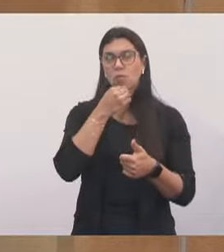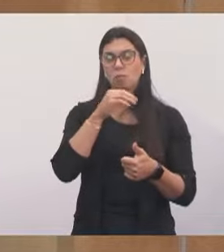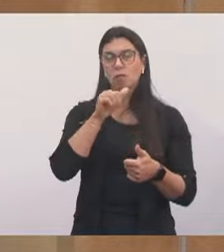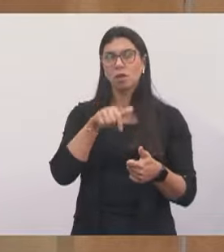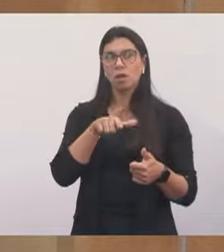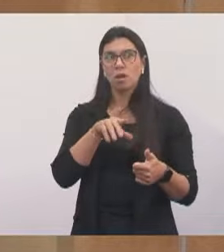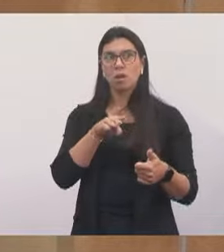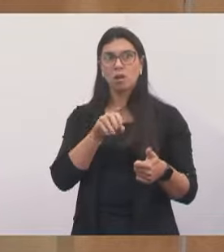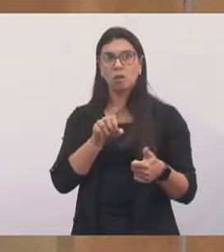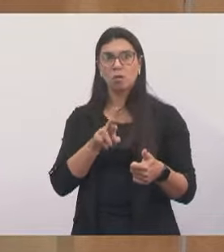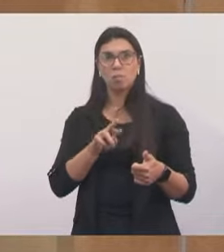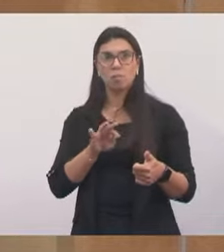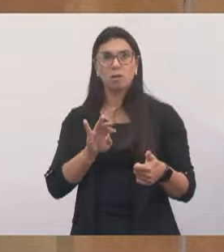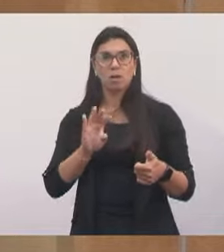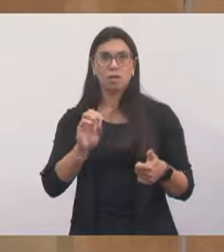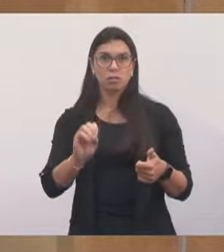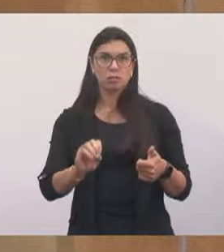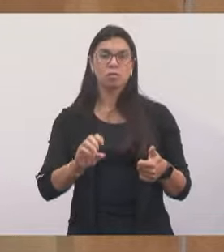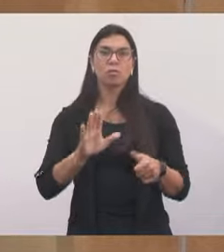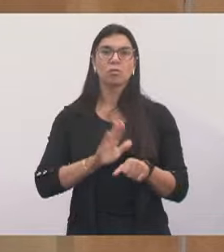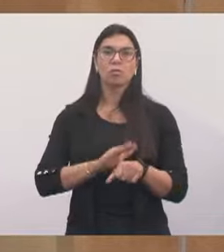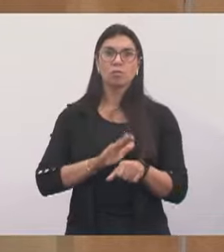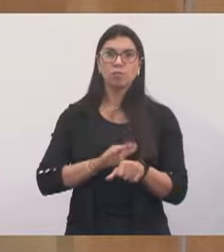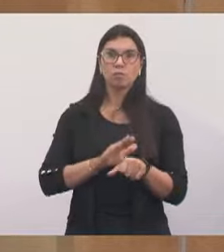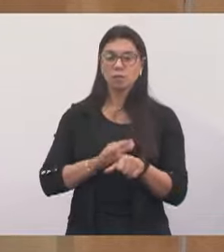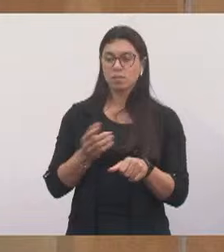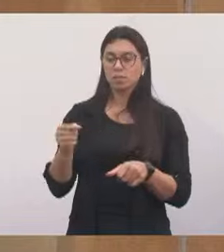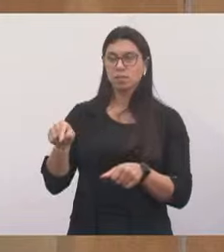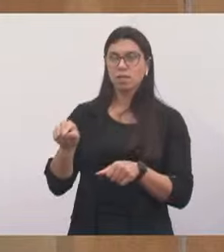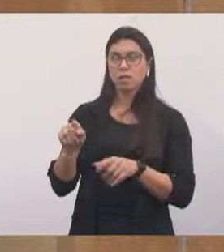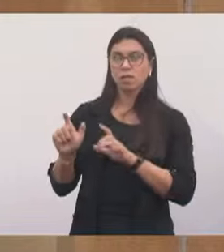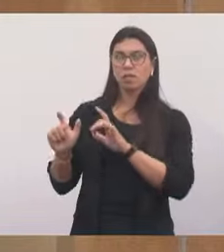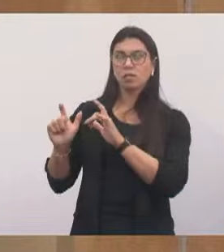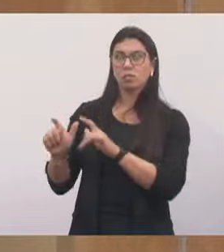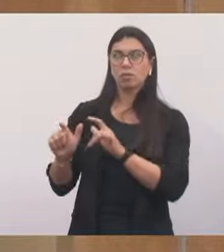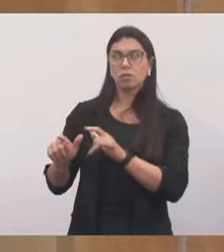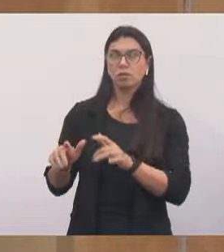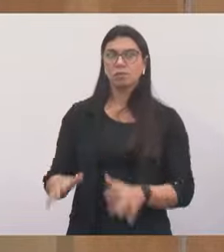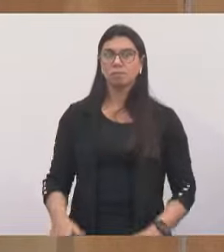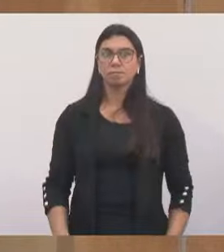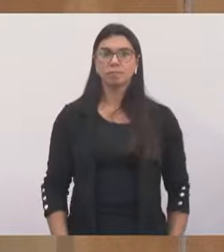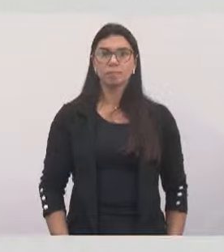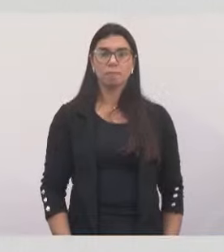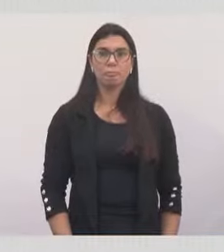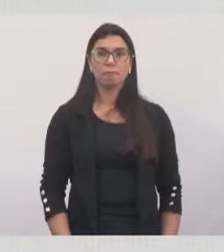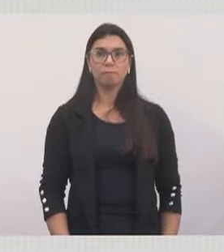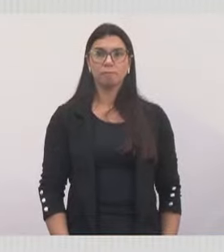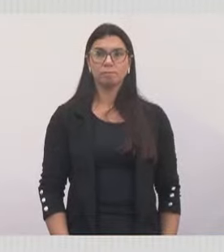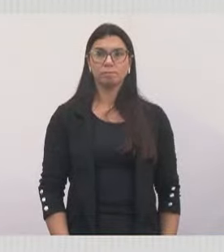Alberto Pereira, que vem tocando esse projeto dentro da associação AUGES. Apresentação, por favor.